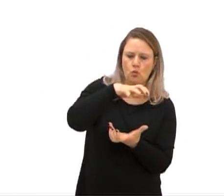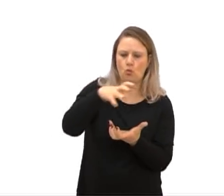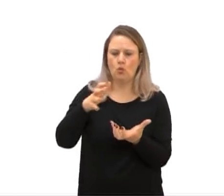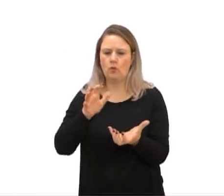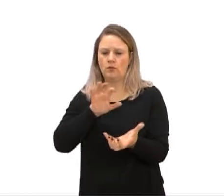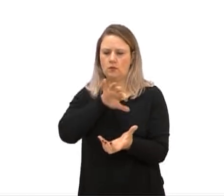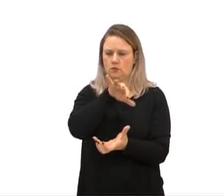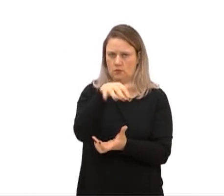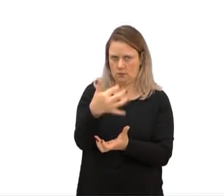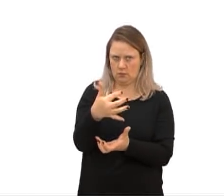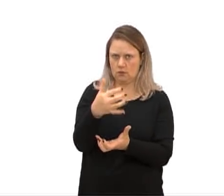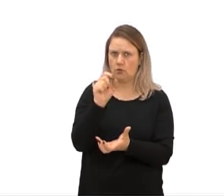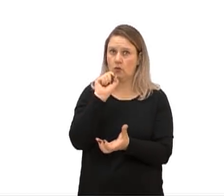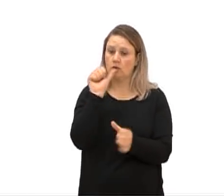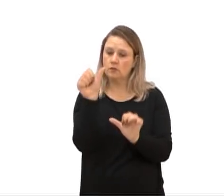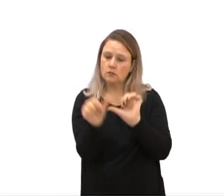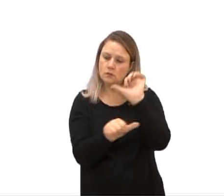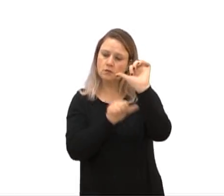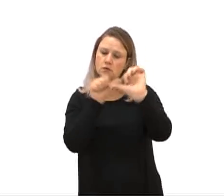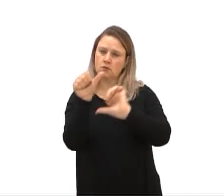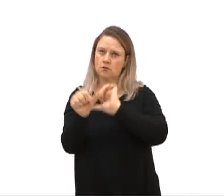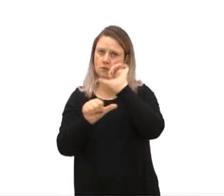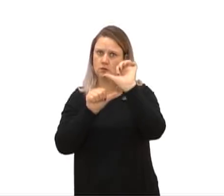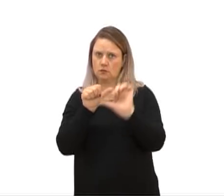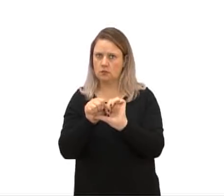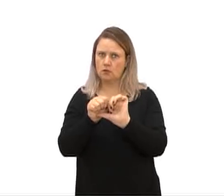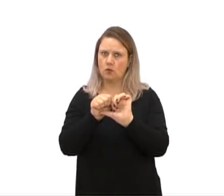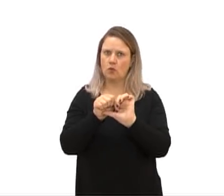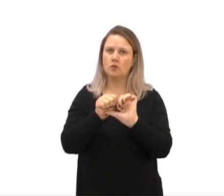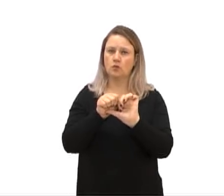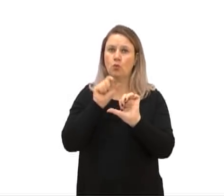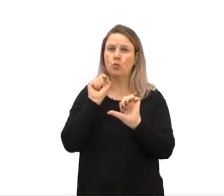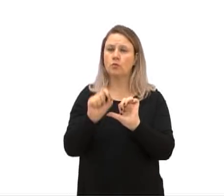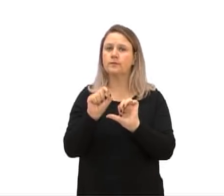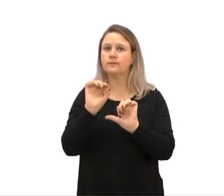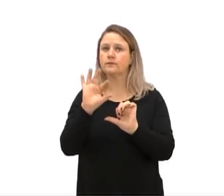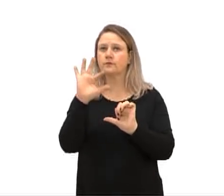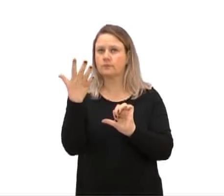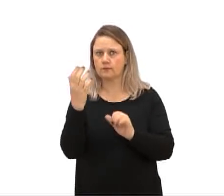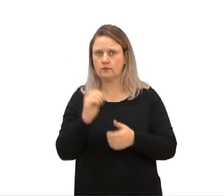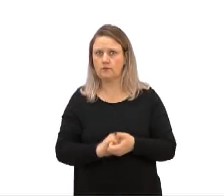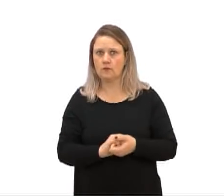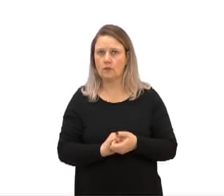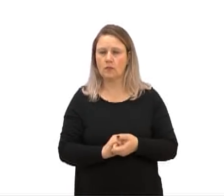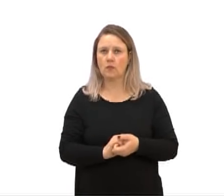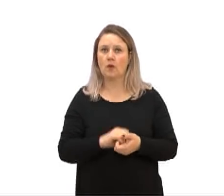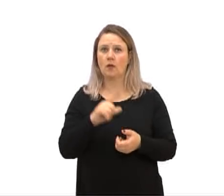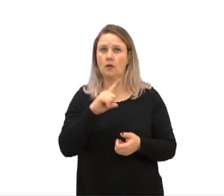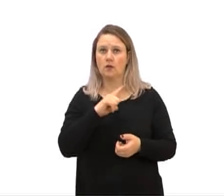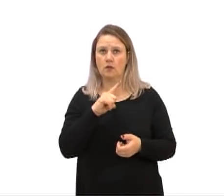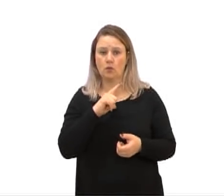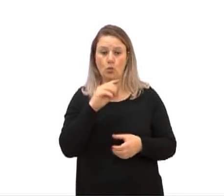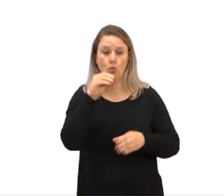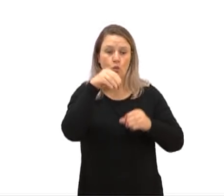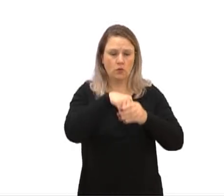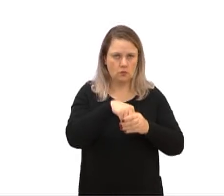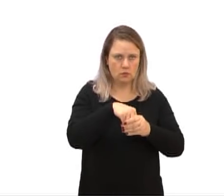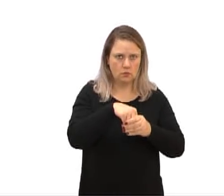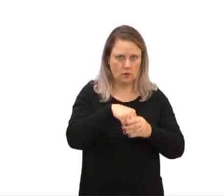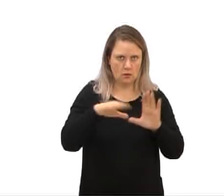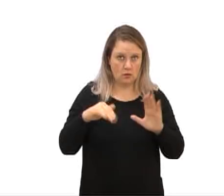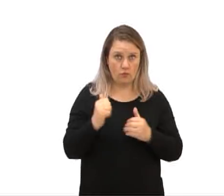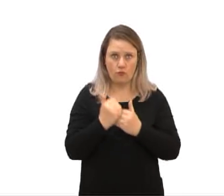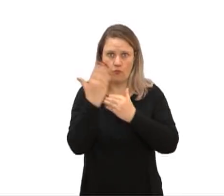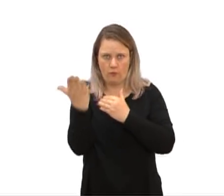que vão fazer a transformação e a modelação do que os agentes internos formaram, ok?